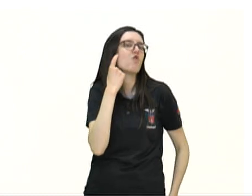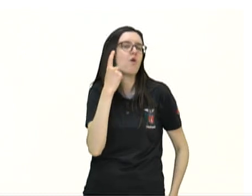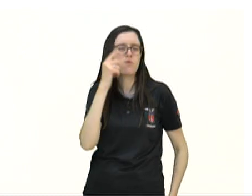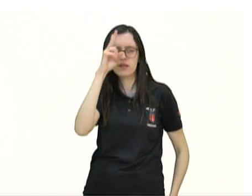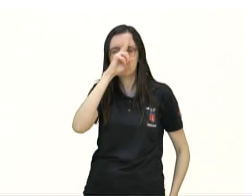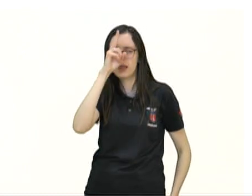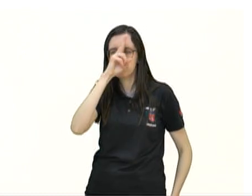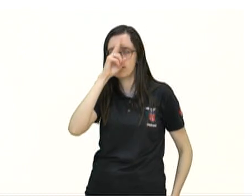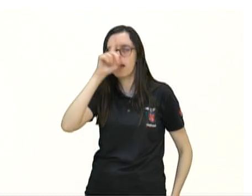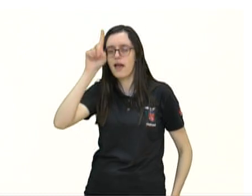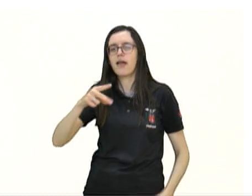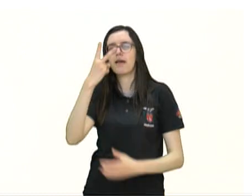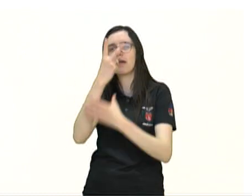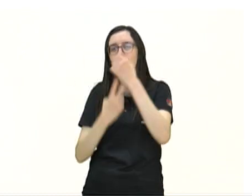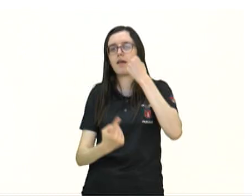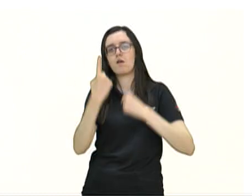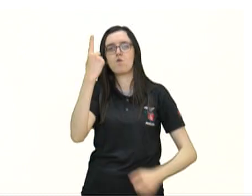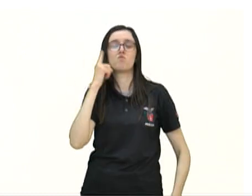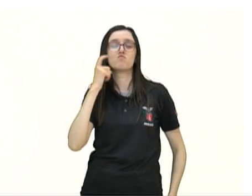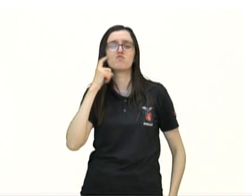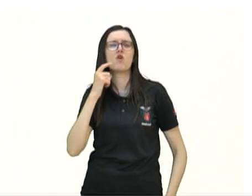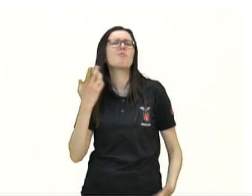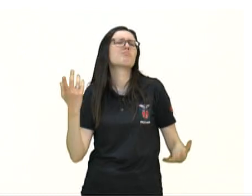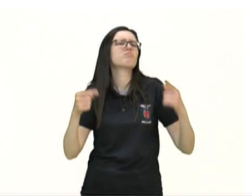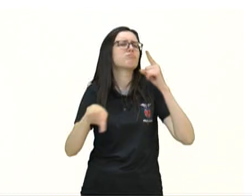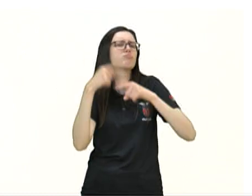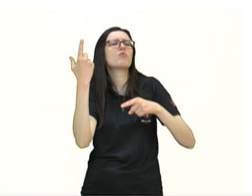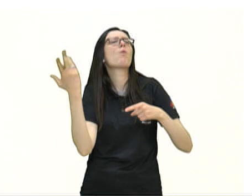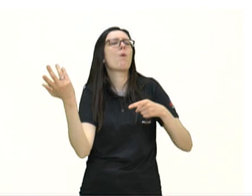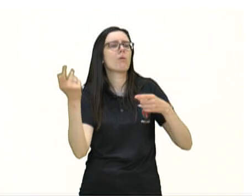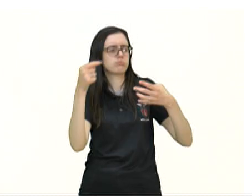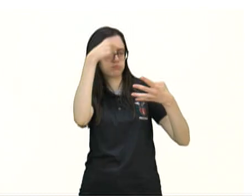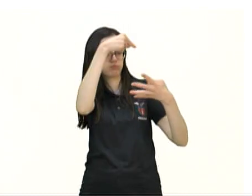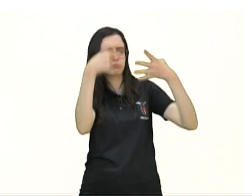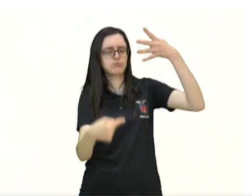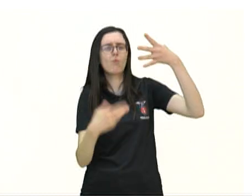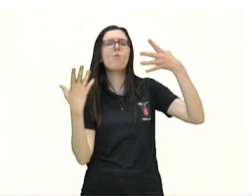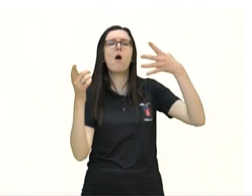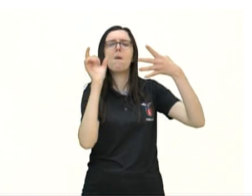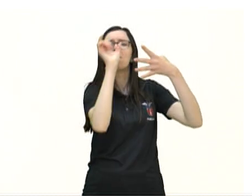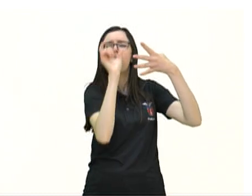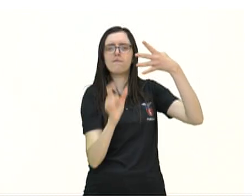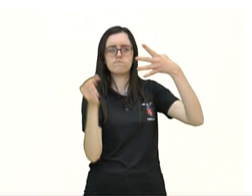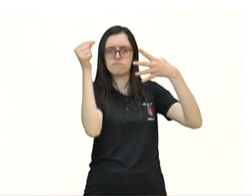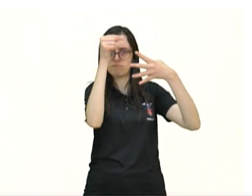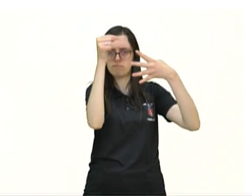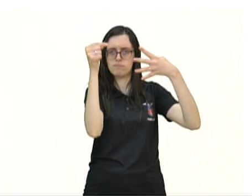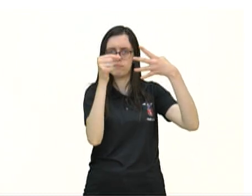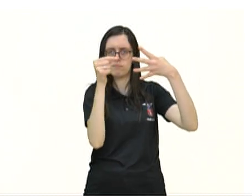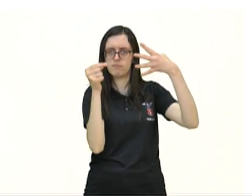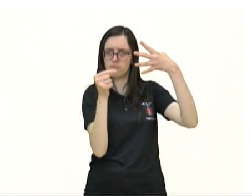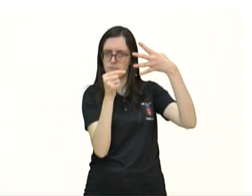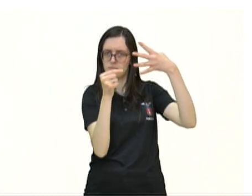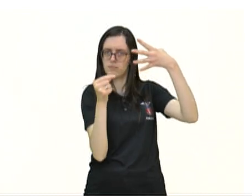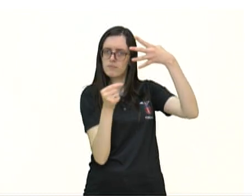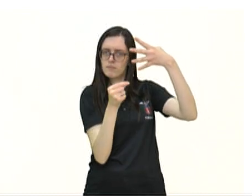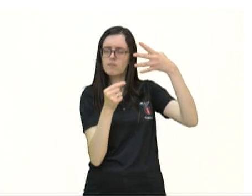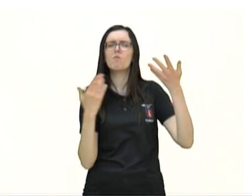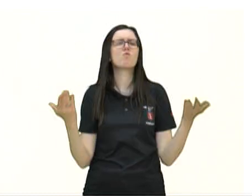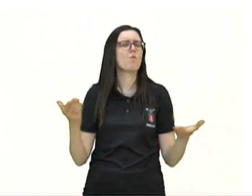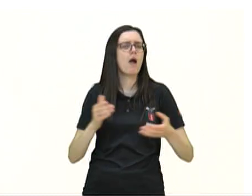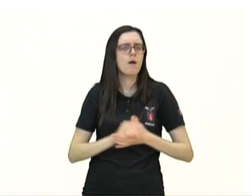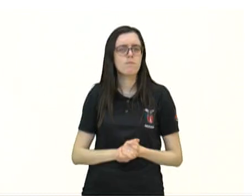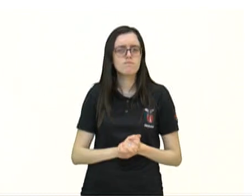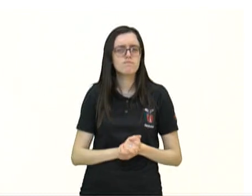Lembra? O dígrafo. Isso não ocorre na palavra florescendo, mancha, dissecava ou